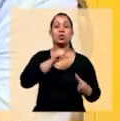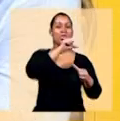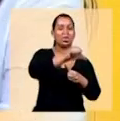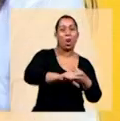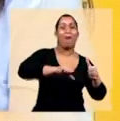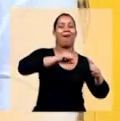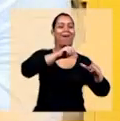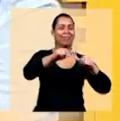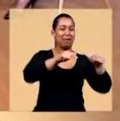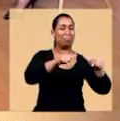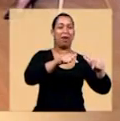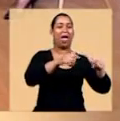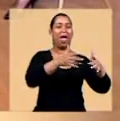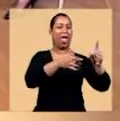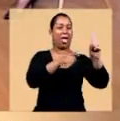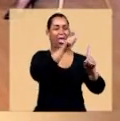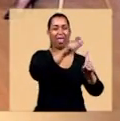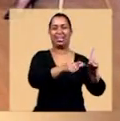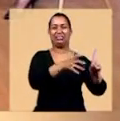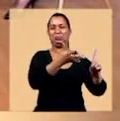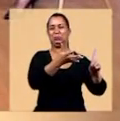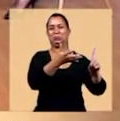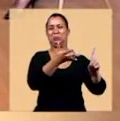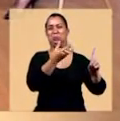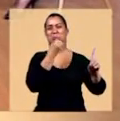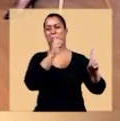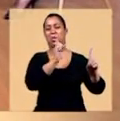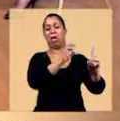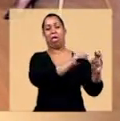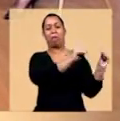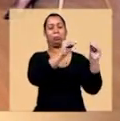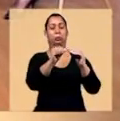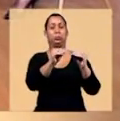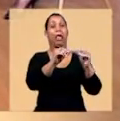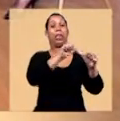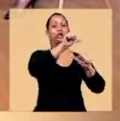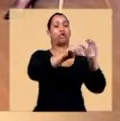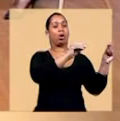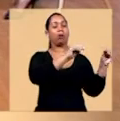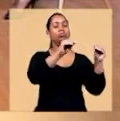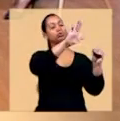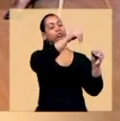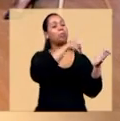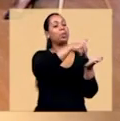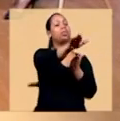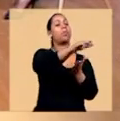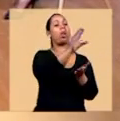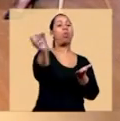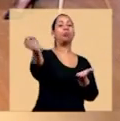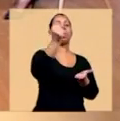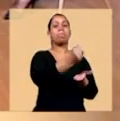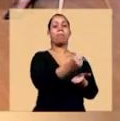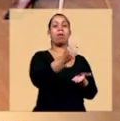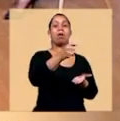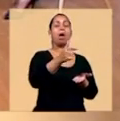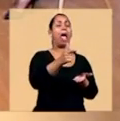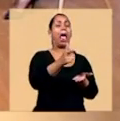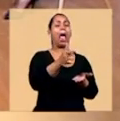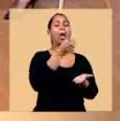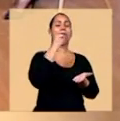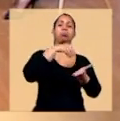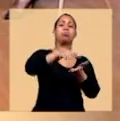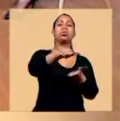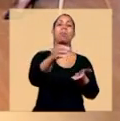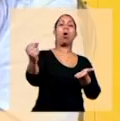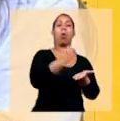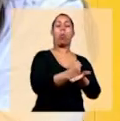você contratar, A troca, né? Processo seletivo, entrevista, teste, capacitação, né? treinamento. Então, eu quero manter essa pessoa